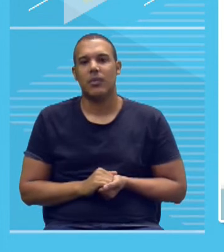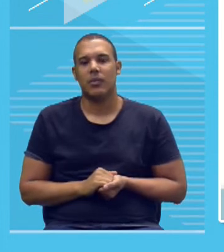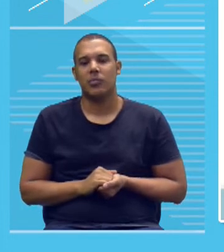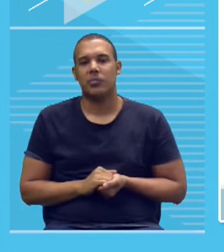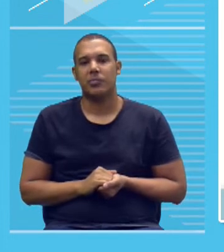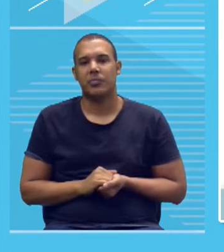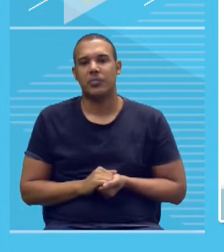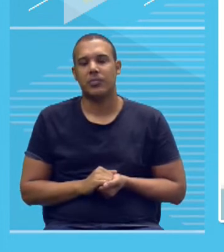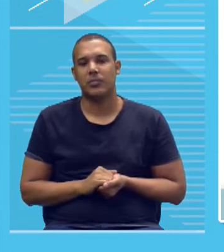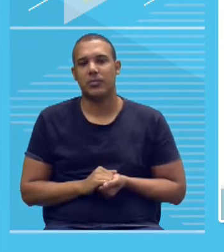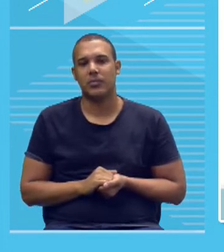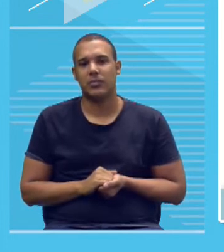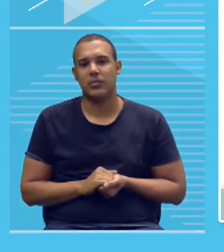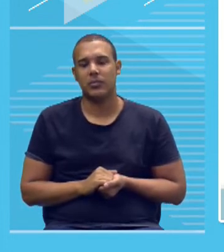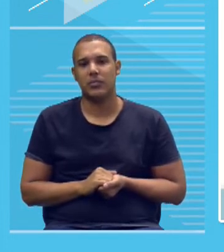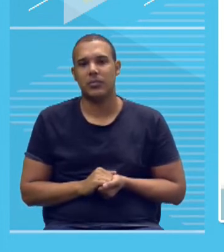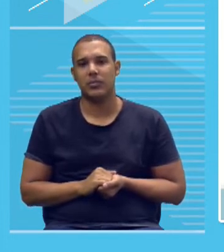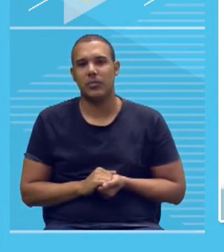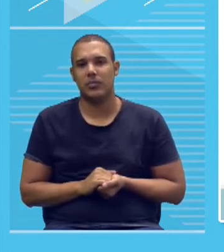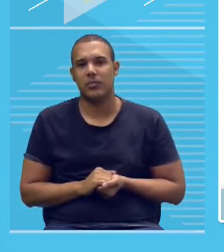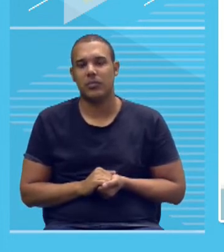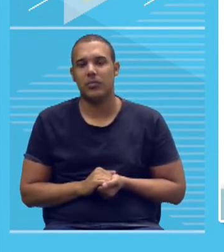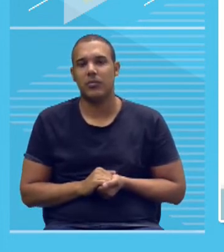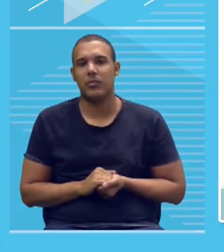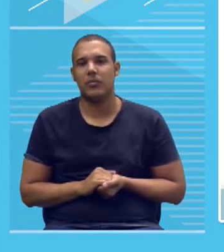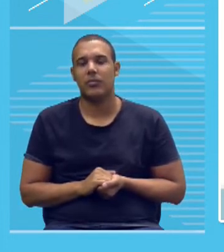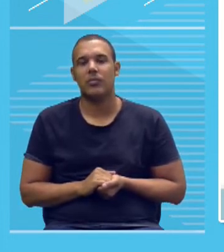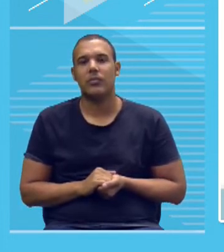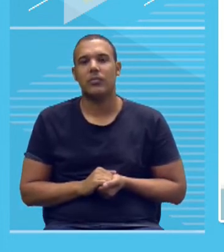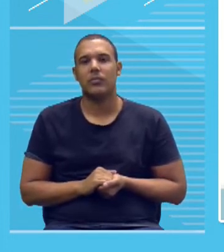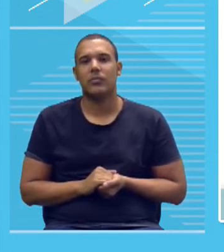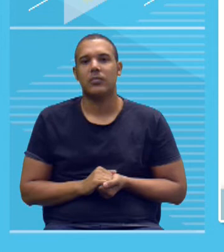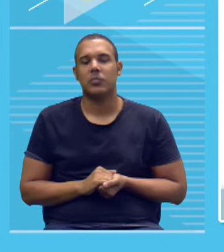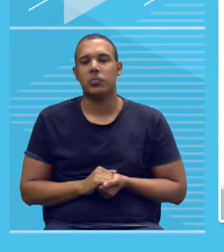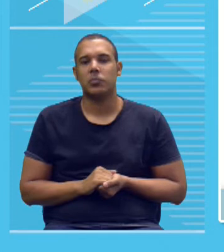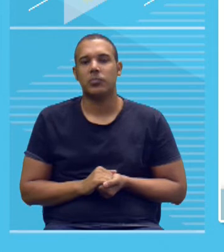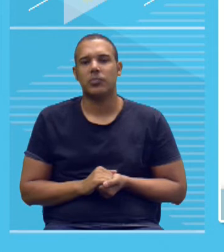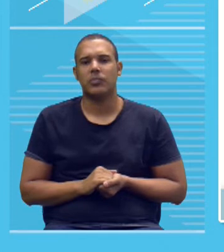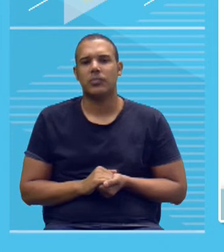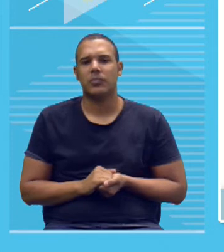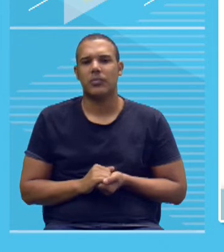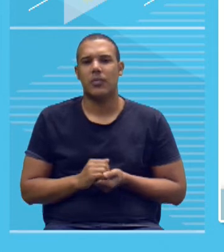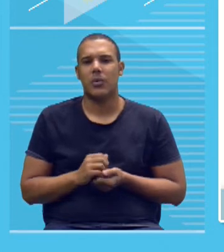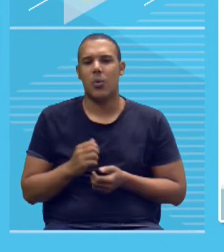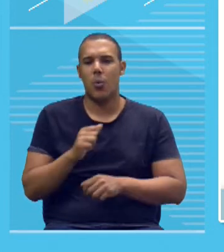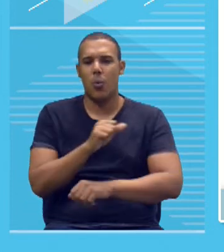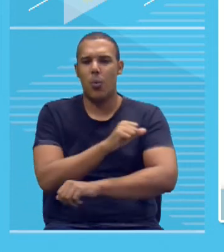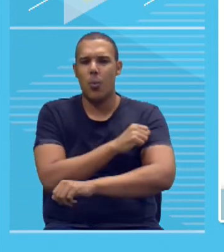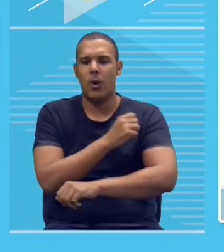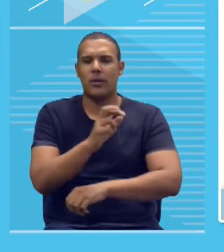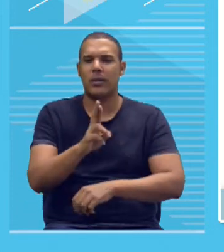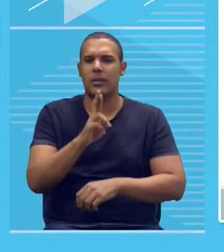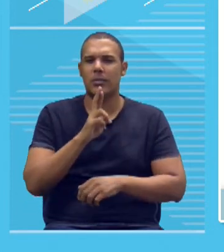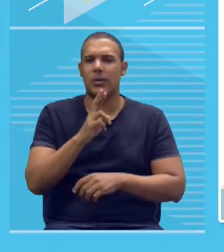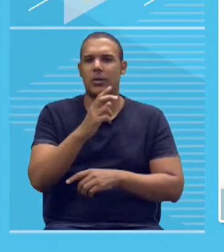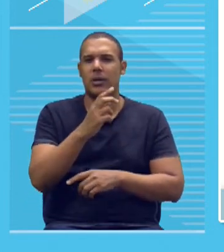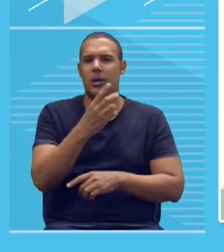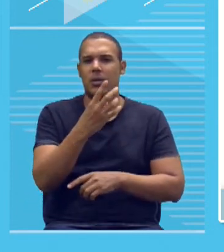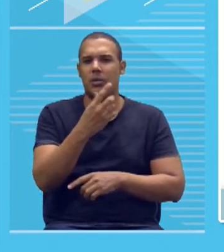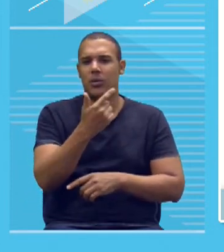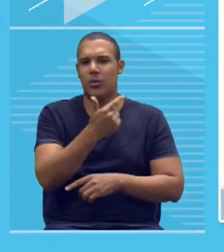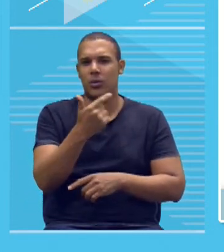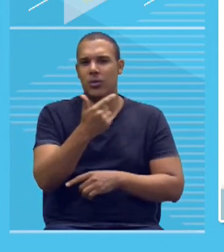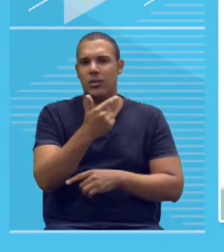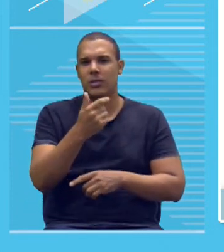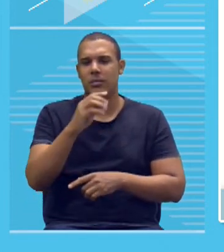bimestres na realidade nós não temos dois bimestres é isso Gabriel e ao bimestre não é quatro